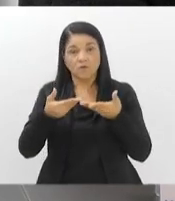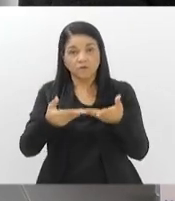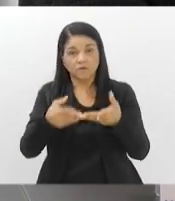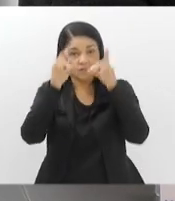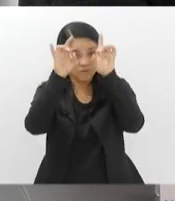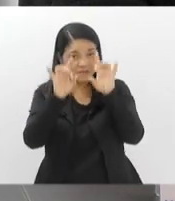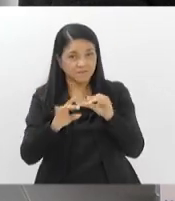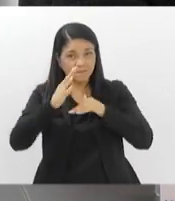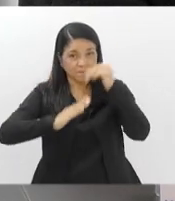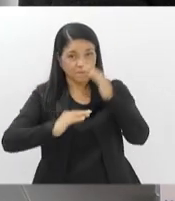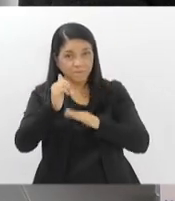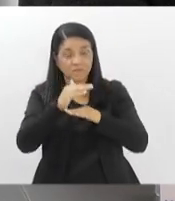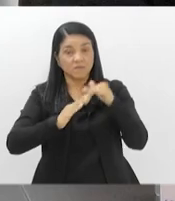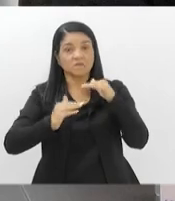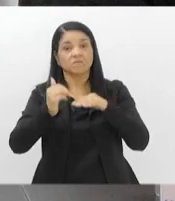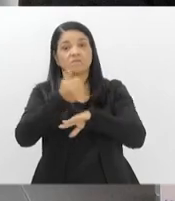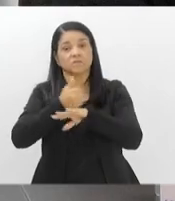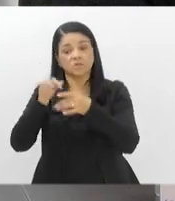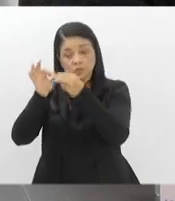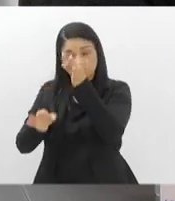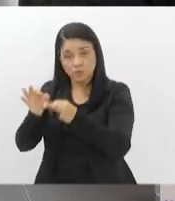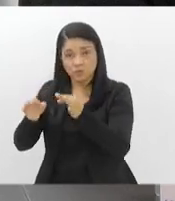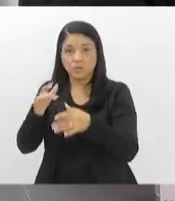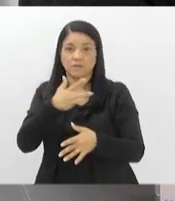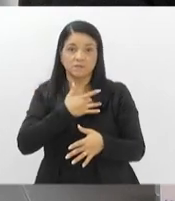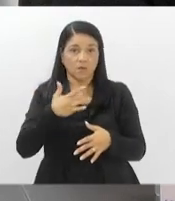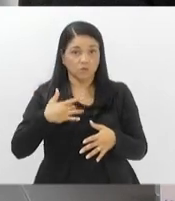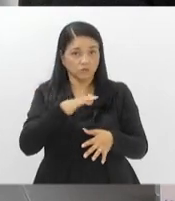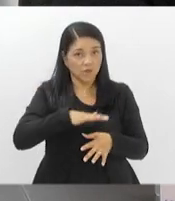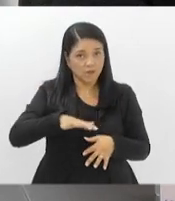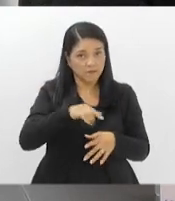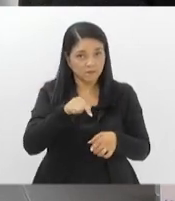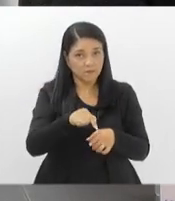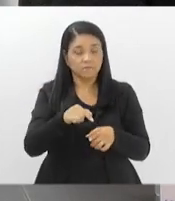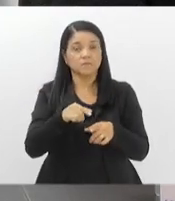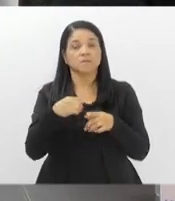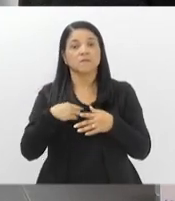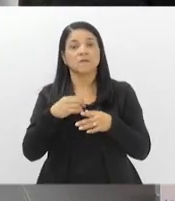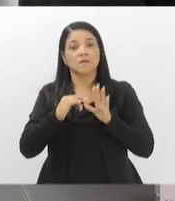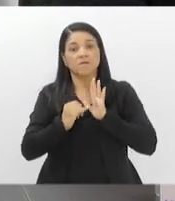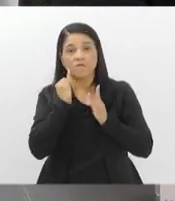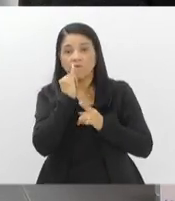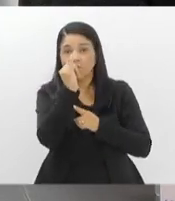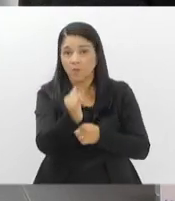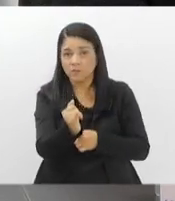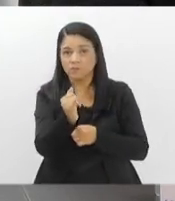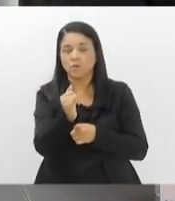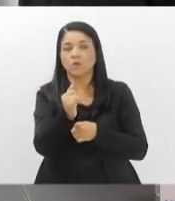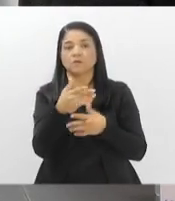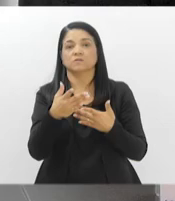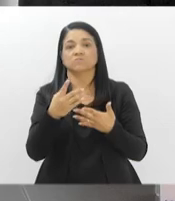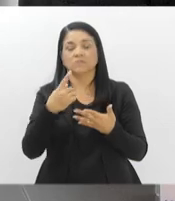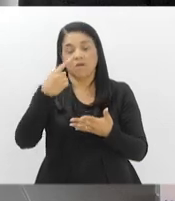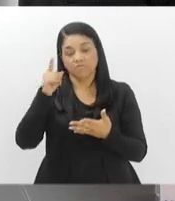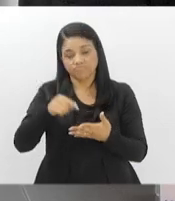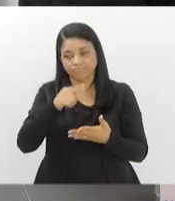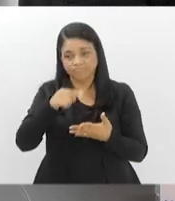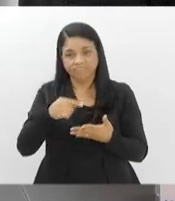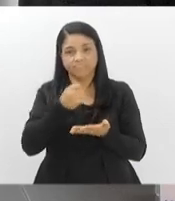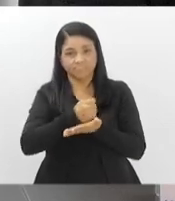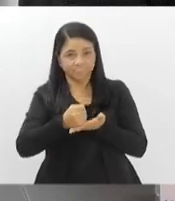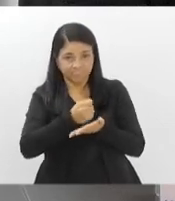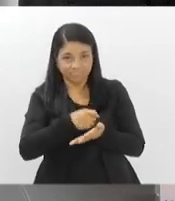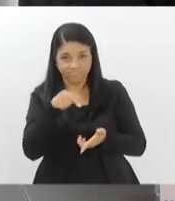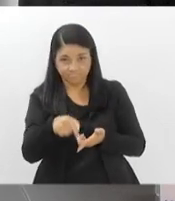especialistas da área jurídica e de saúde para informações referentes ao cenário atual dos descumprimentos contratuais objeto